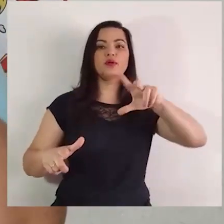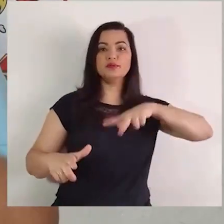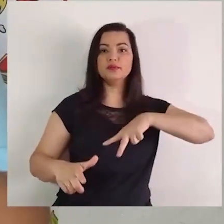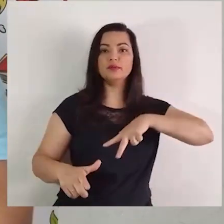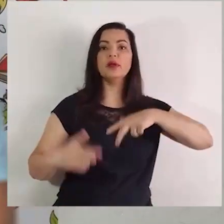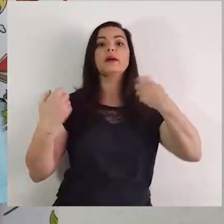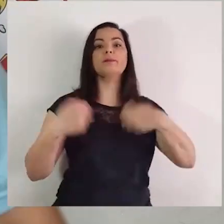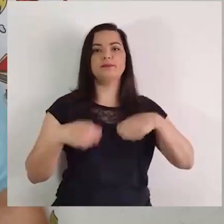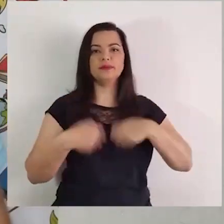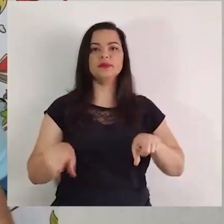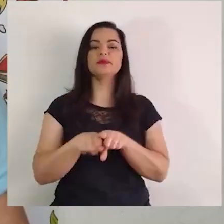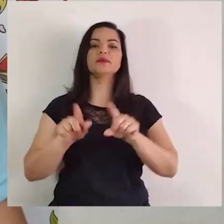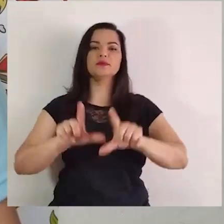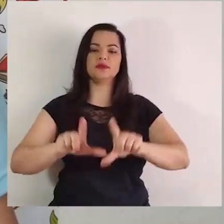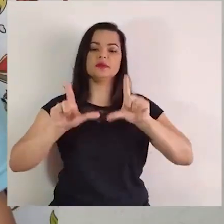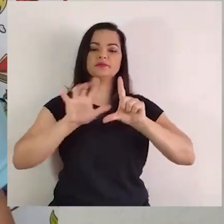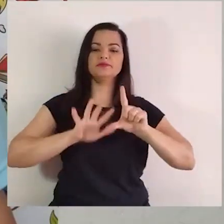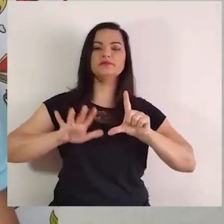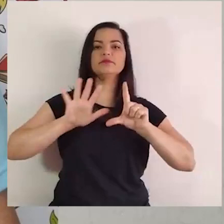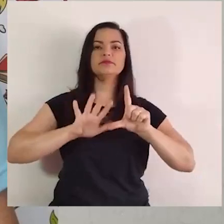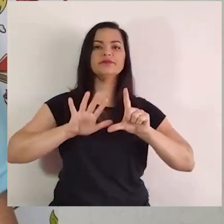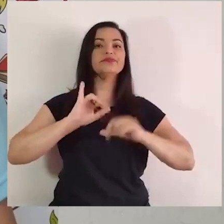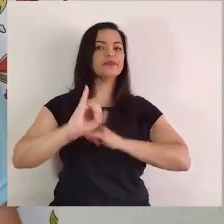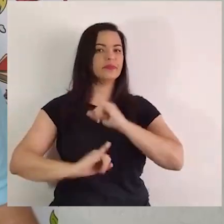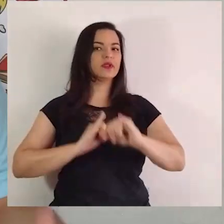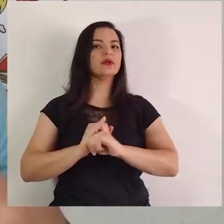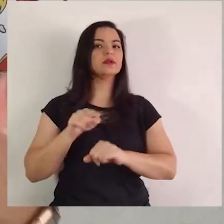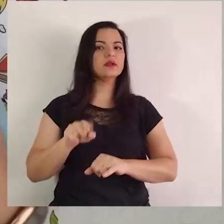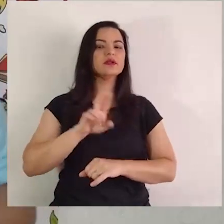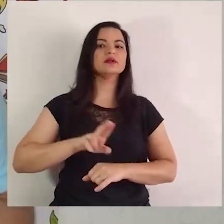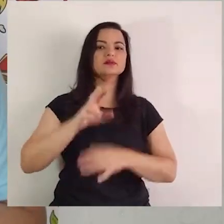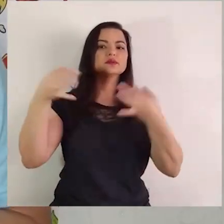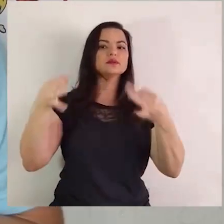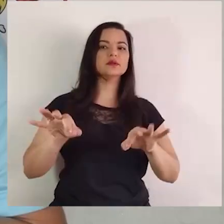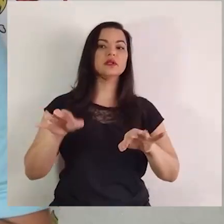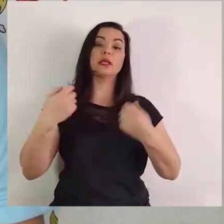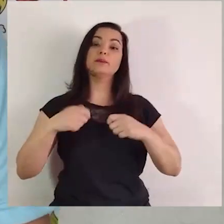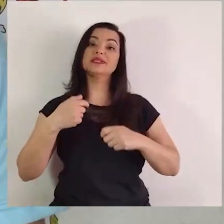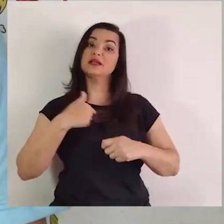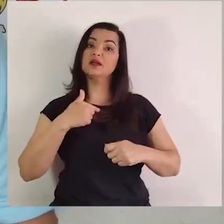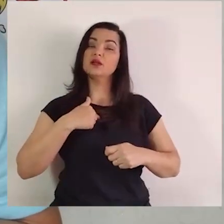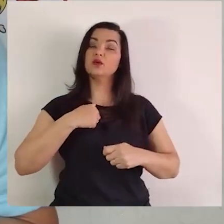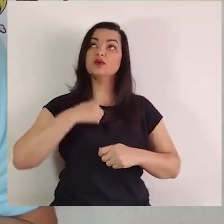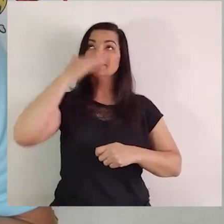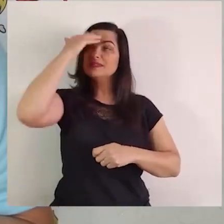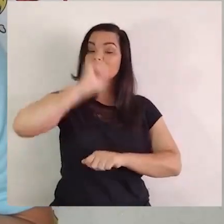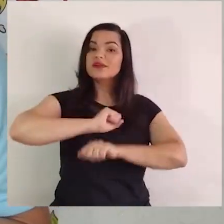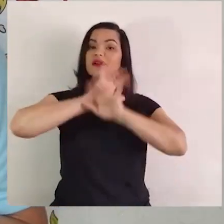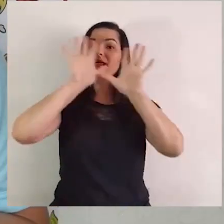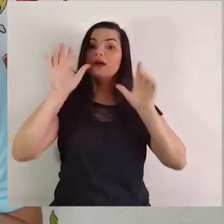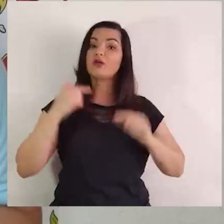presente no ambiente virtual. Eu preciso ter clareza que as minhas